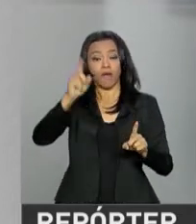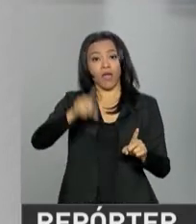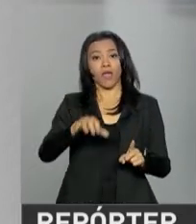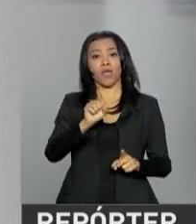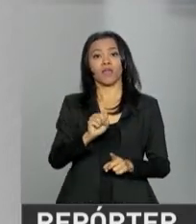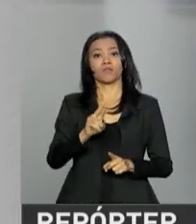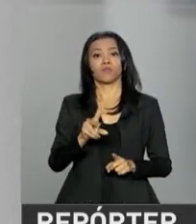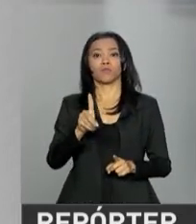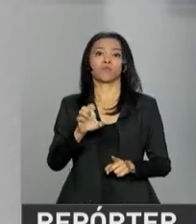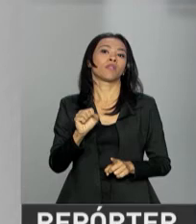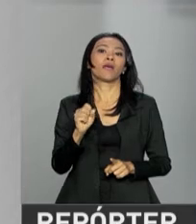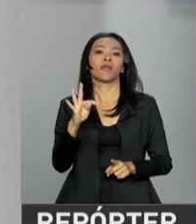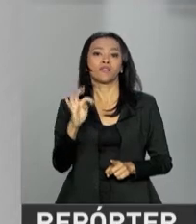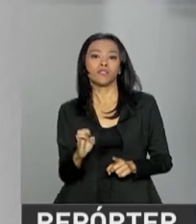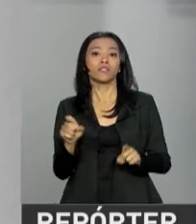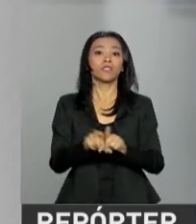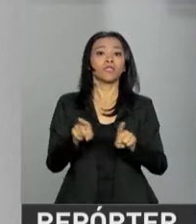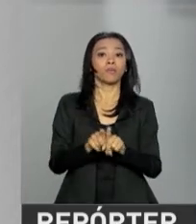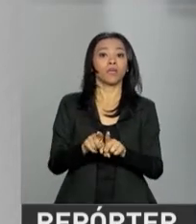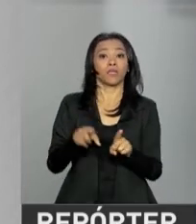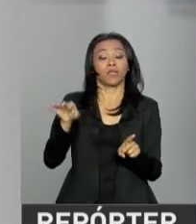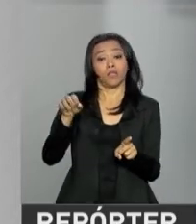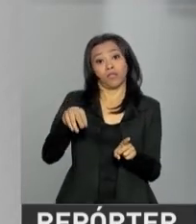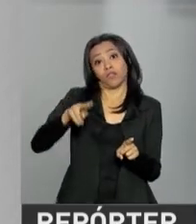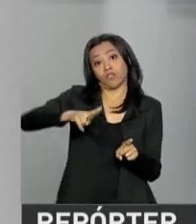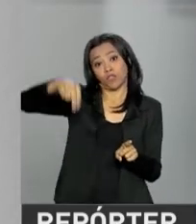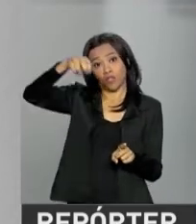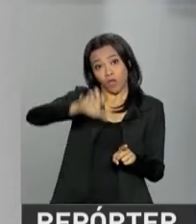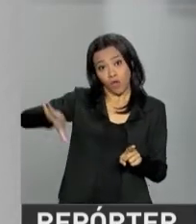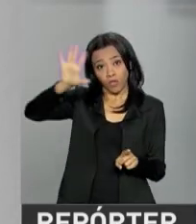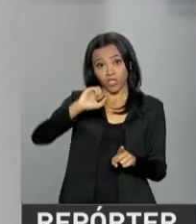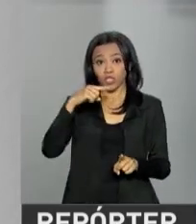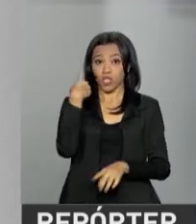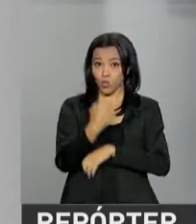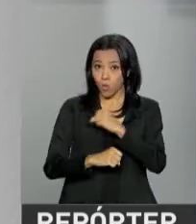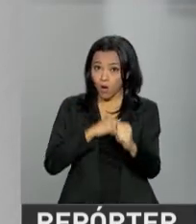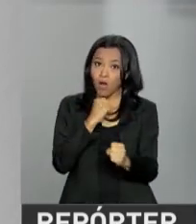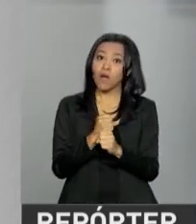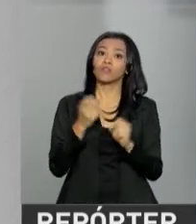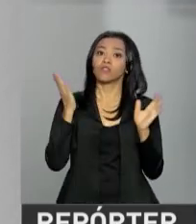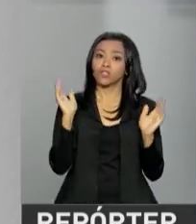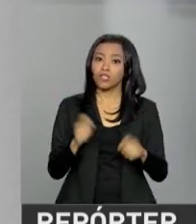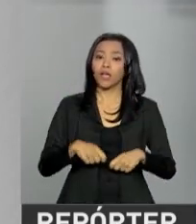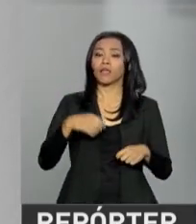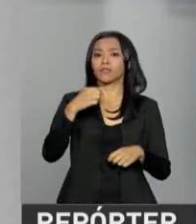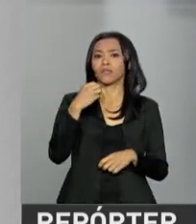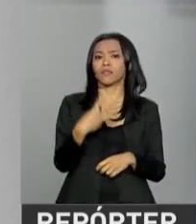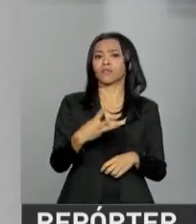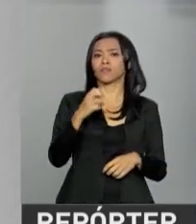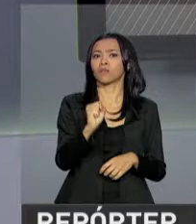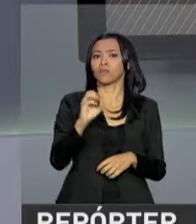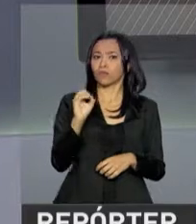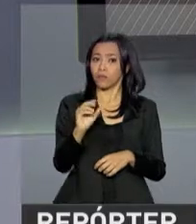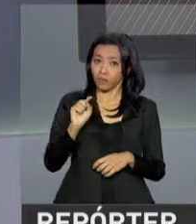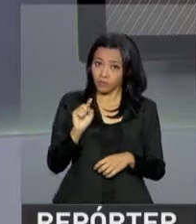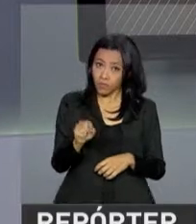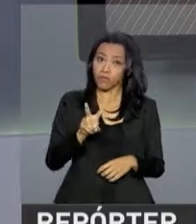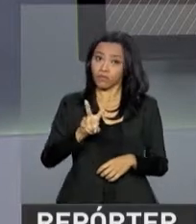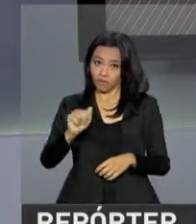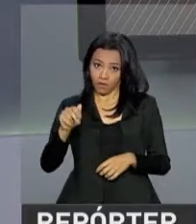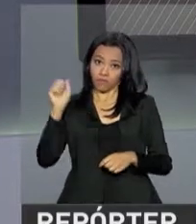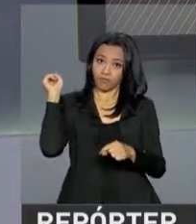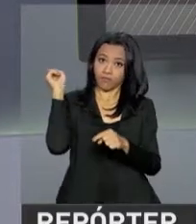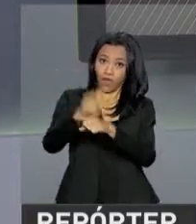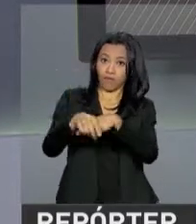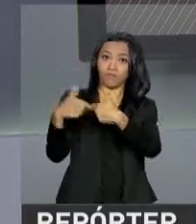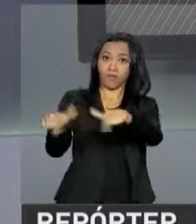Sudeste e Nordeste. No ano, o Brasil já acumula mais de 380 mil novos postos de trabalho. O